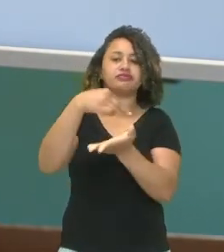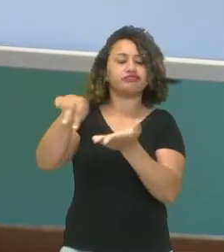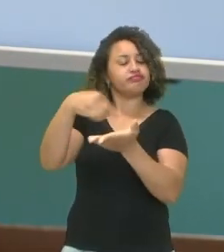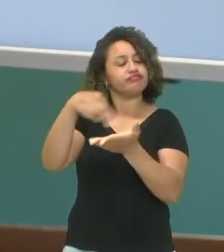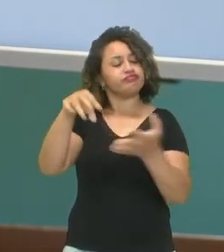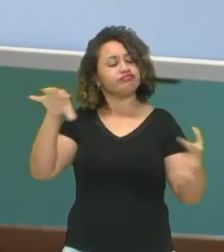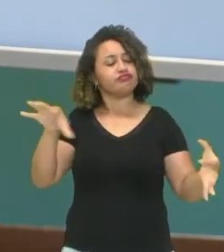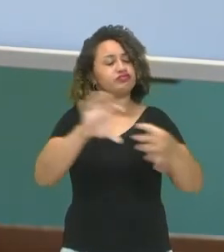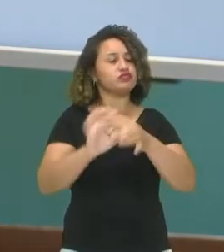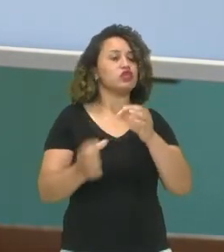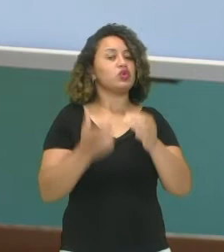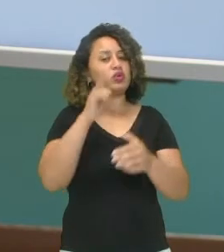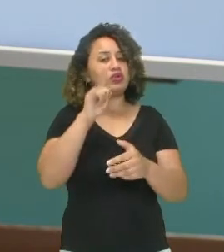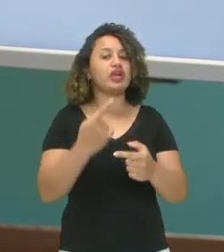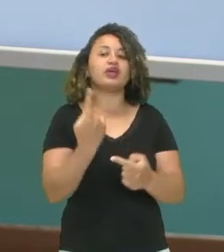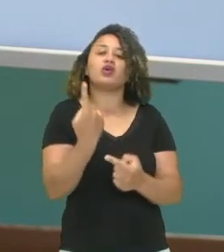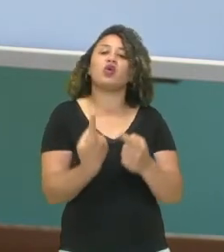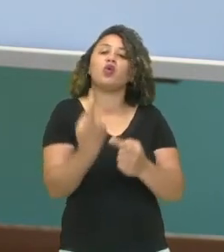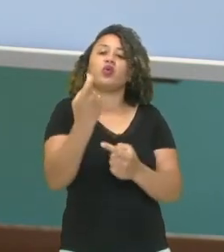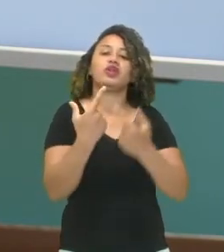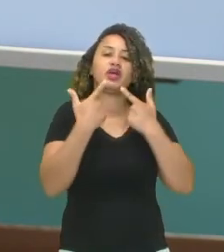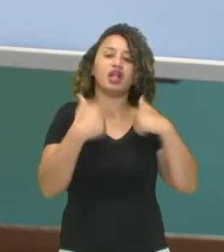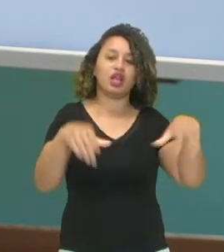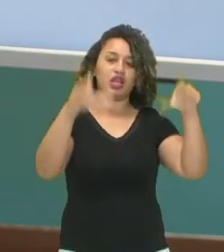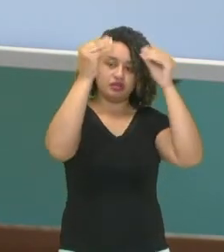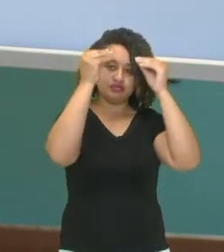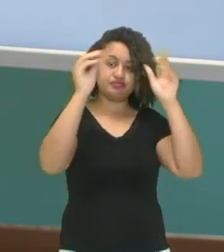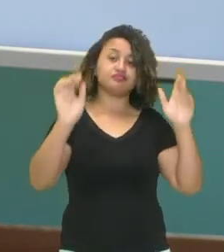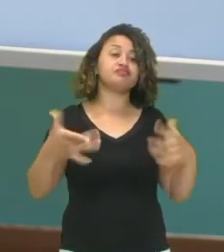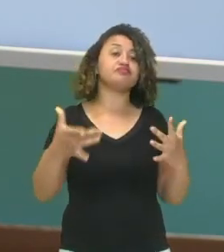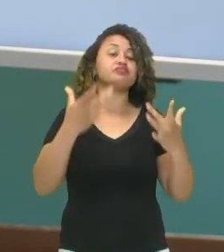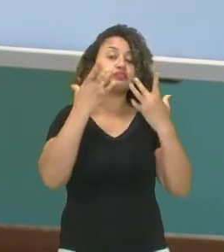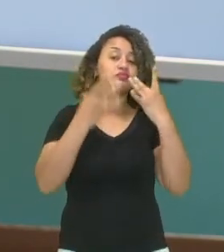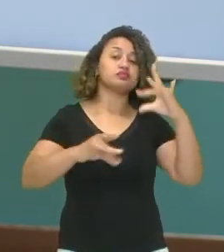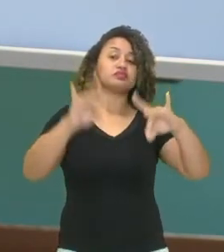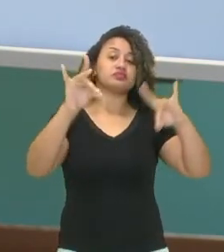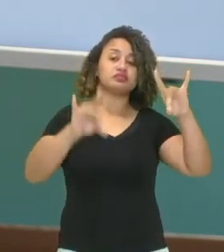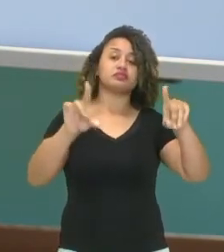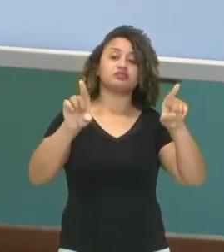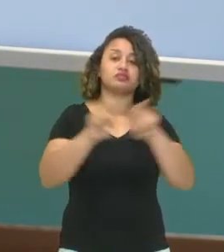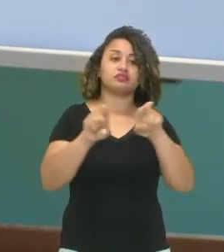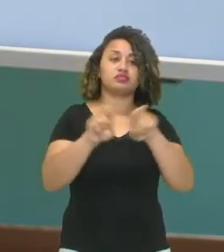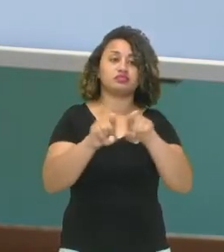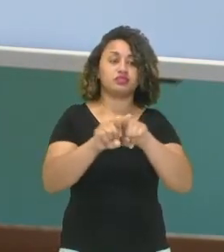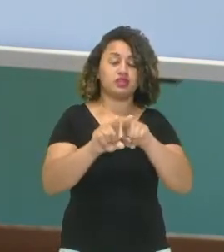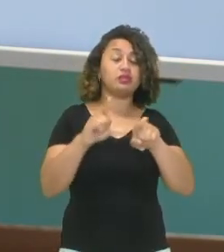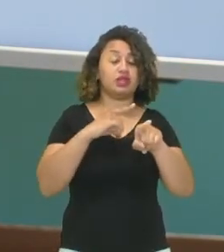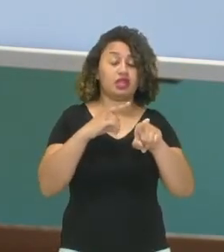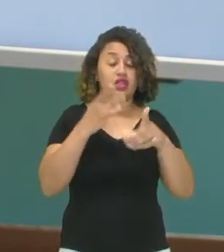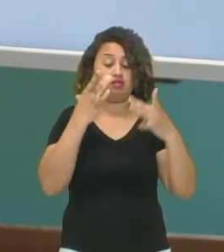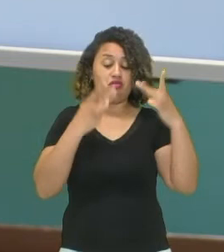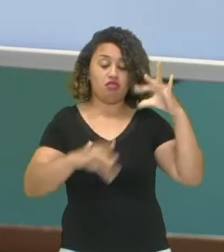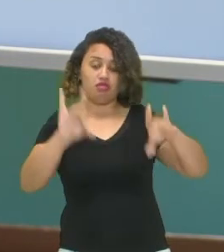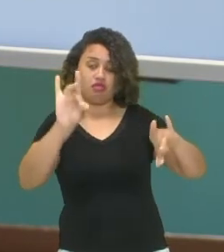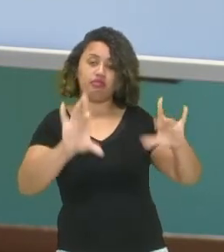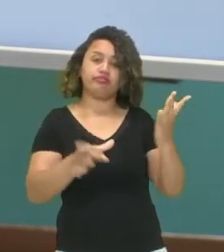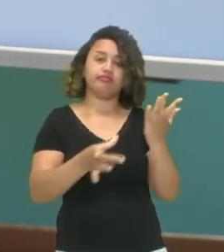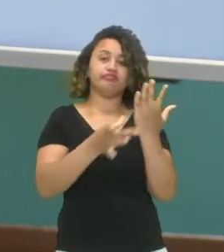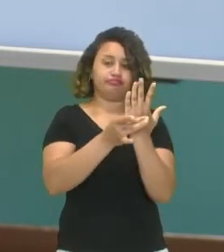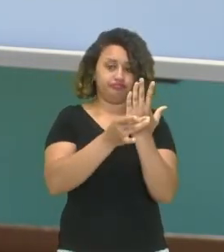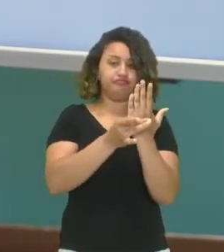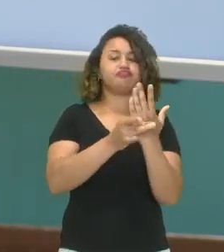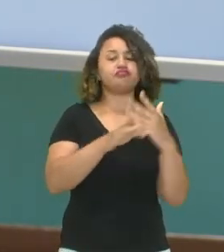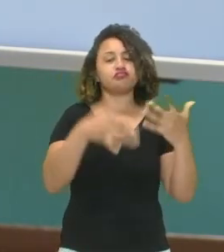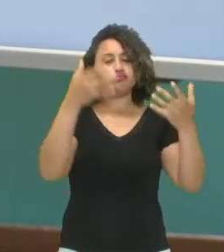a mesma língua. No caso, o teatro também passou por um momento que era o teatro realista. E como a gente já cansou aqui